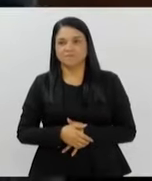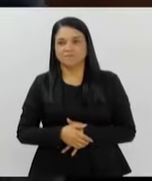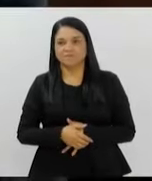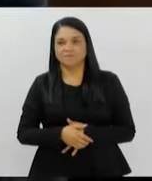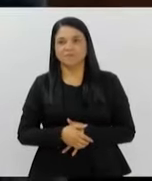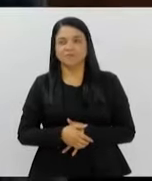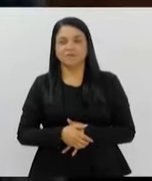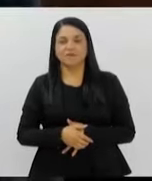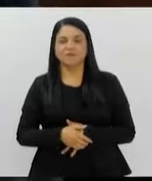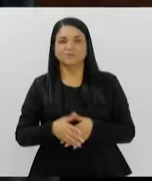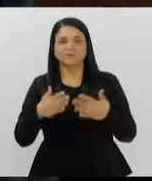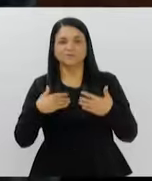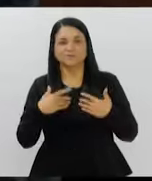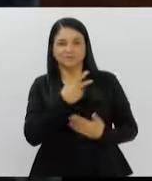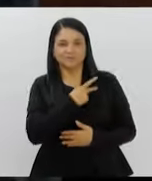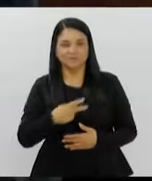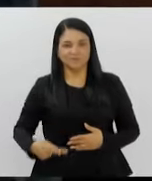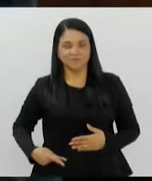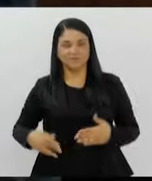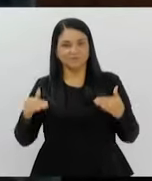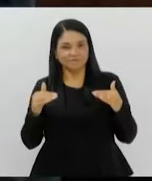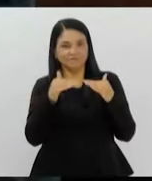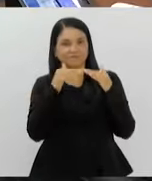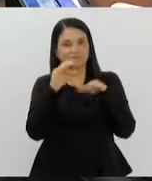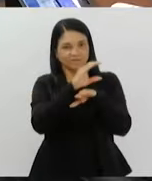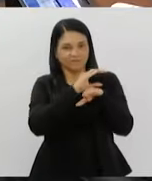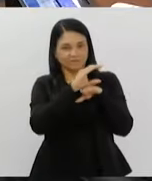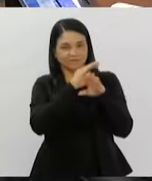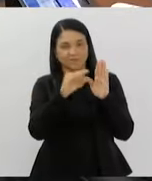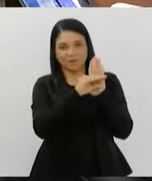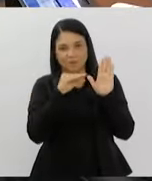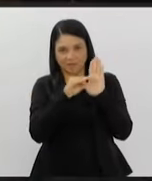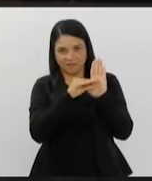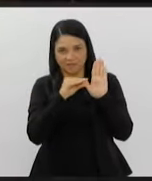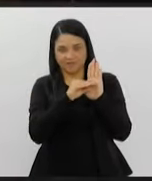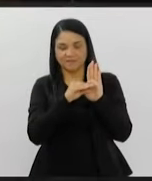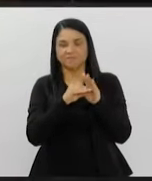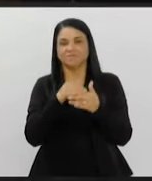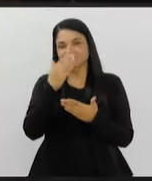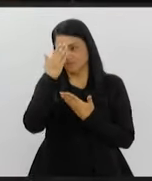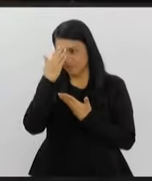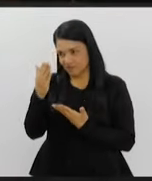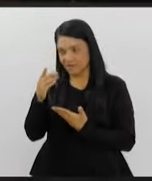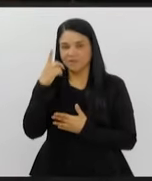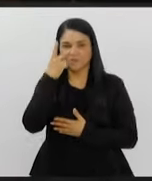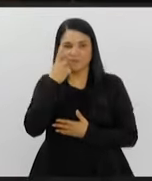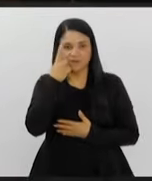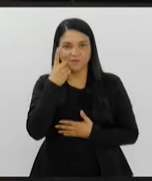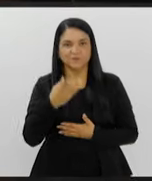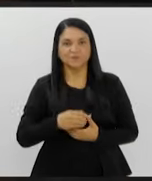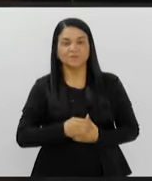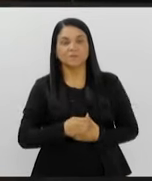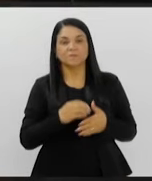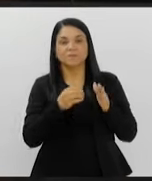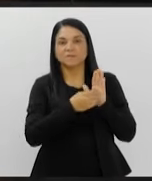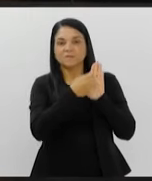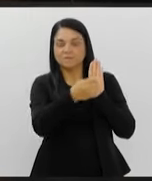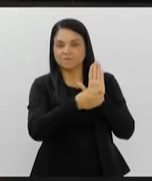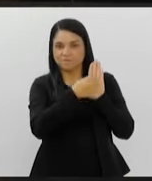Senhor presidente, o parecer é pela constitucionalidade com emendas. Obrigado, deputado. Para